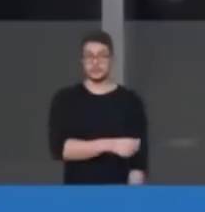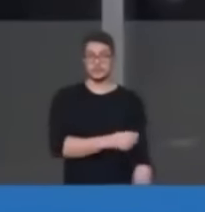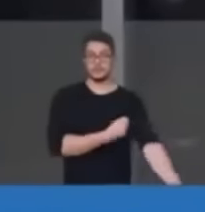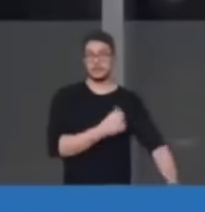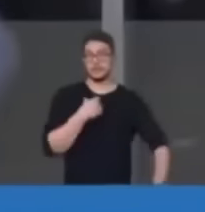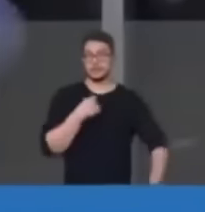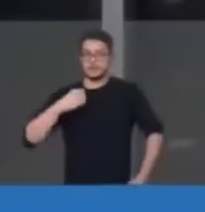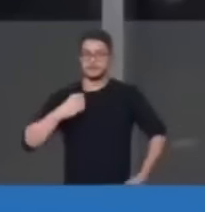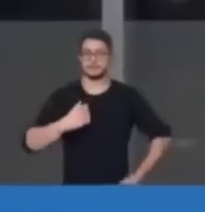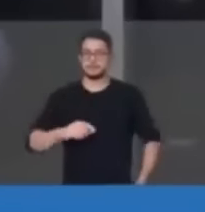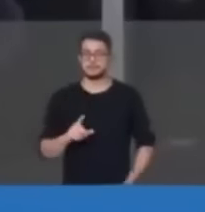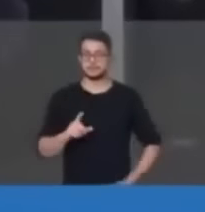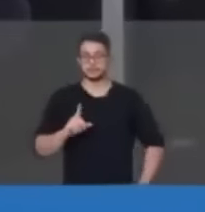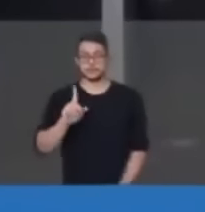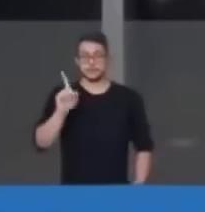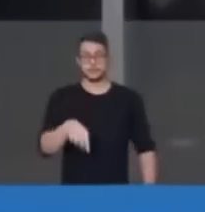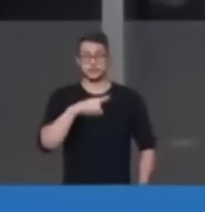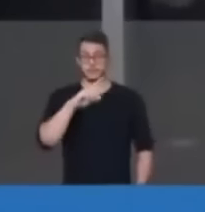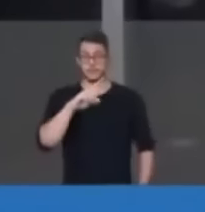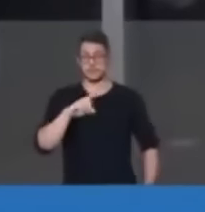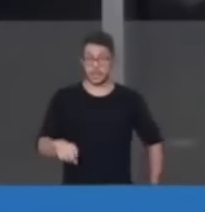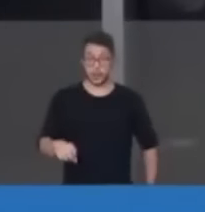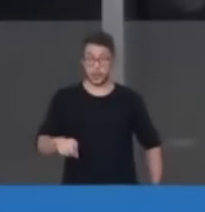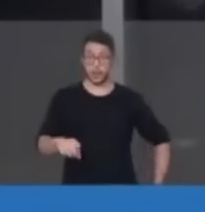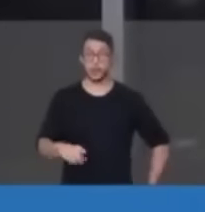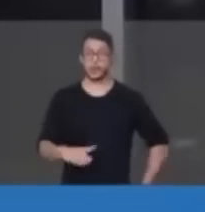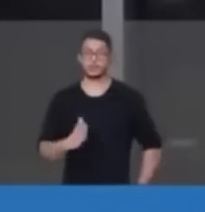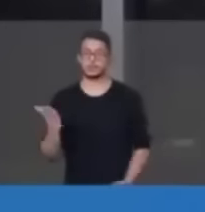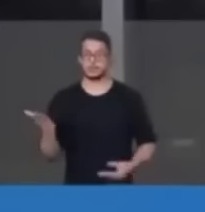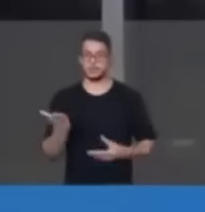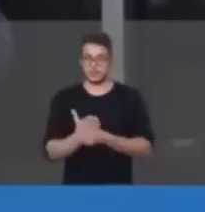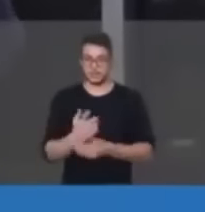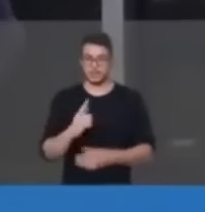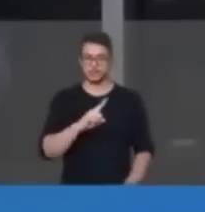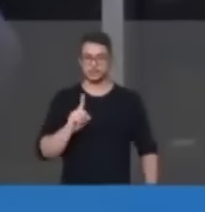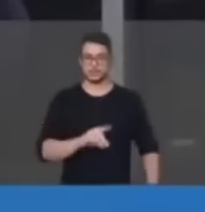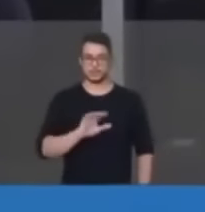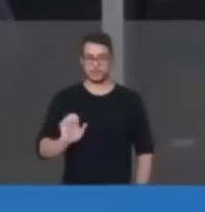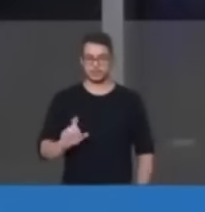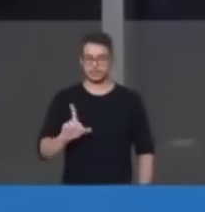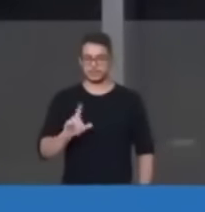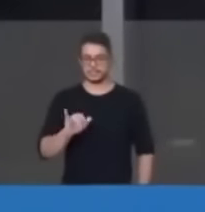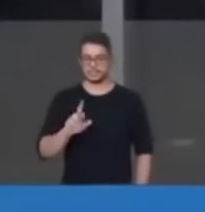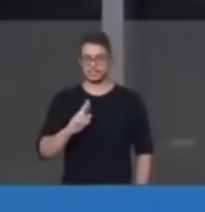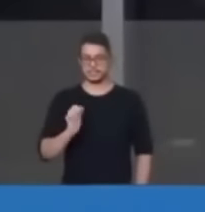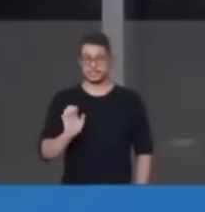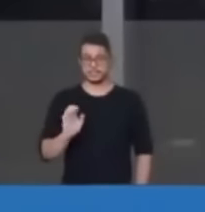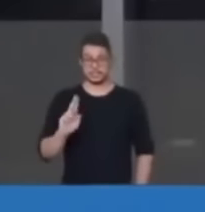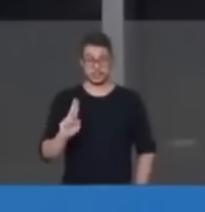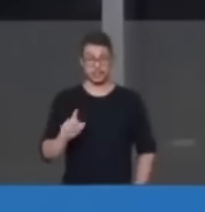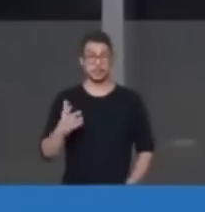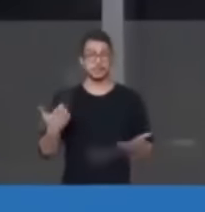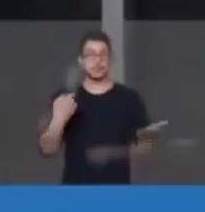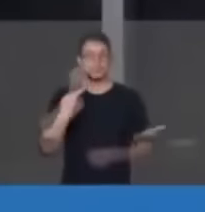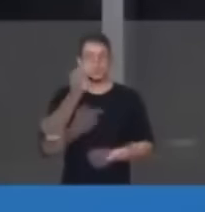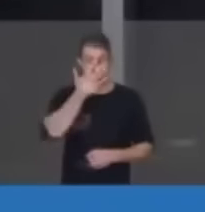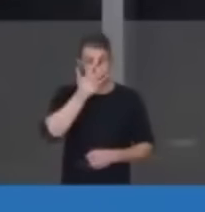Dirceu Zé Dirceu lutou anos na justiça para reverter as condenações absurdas da operação